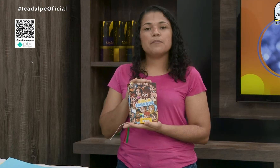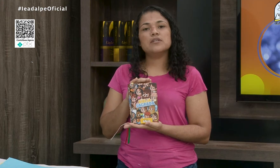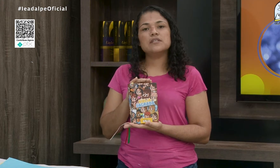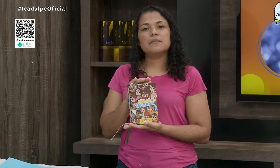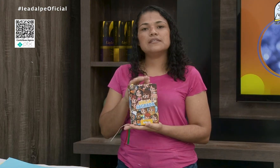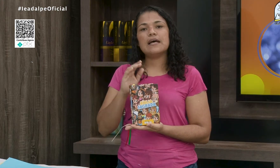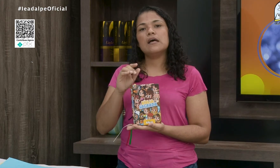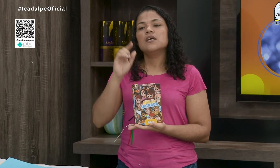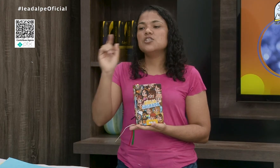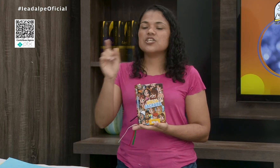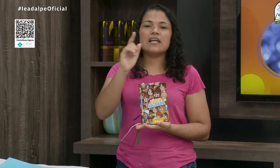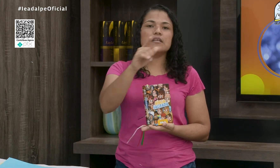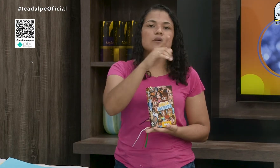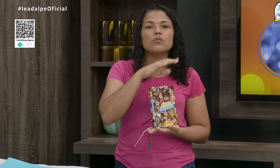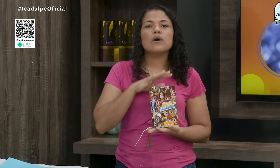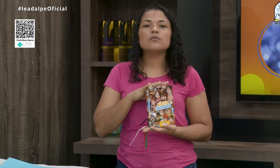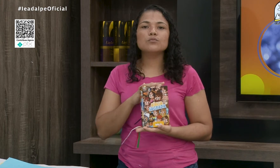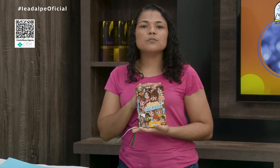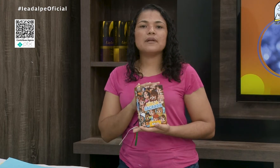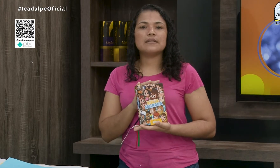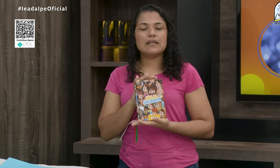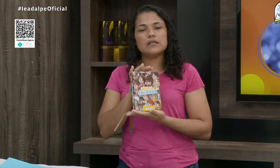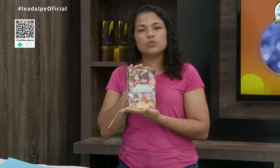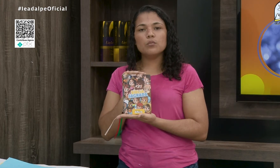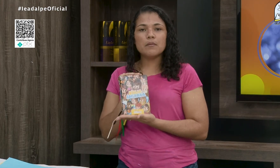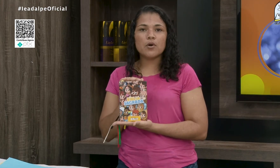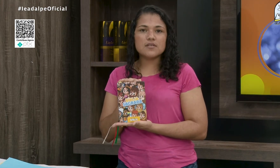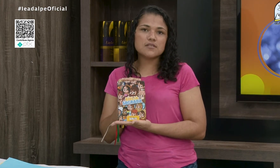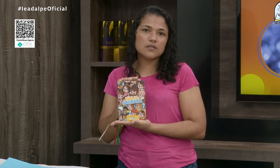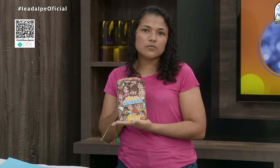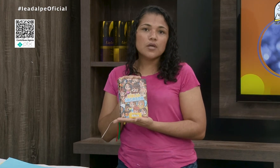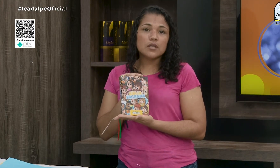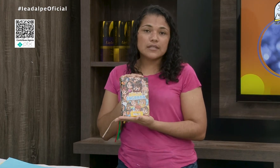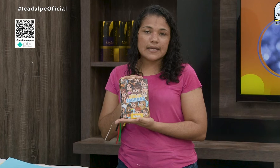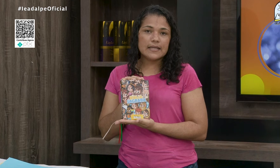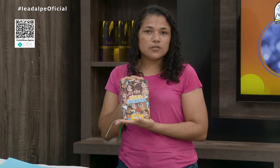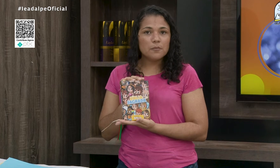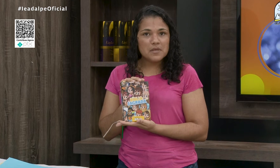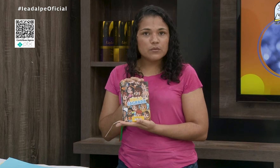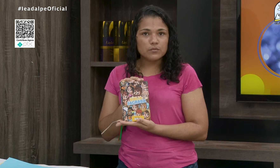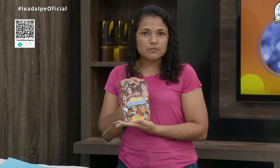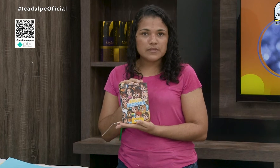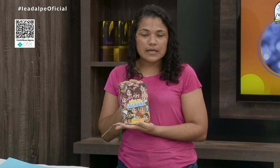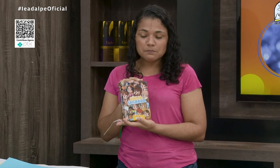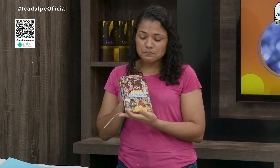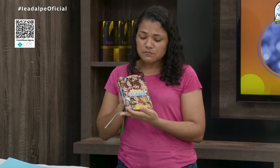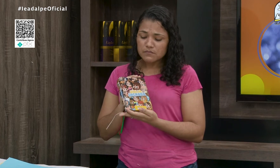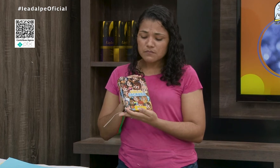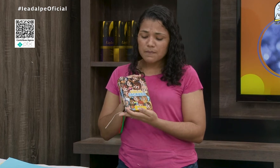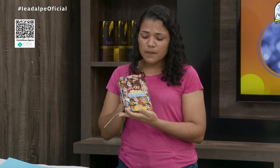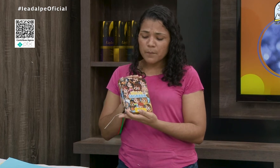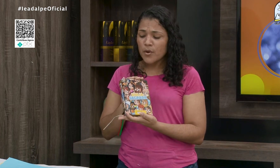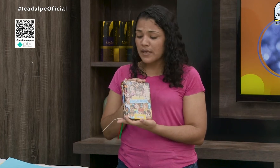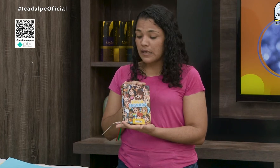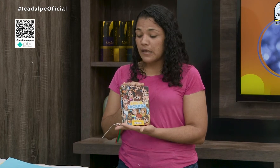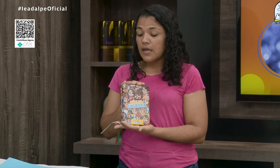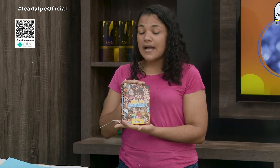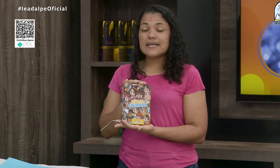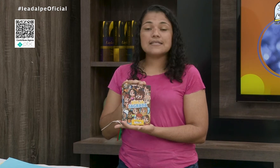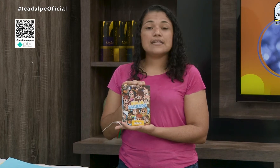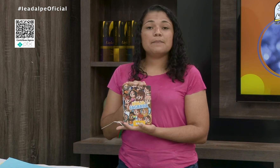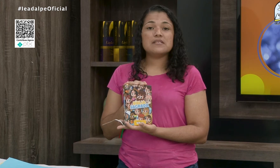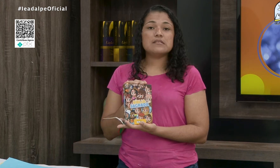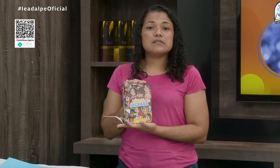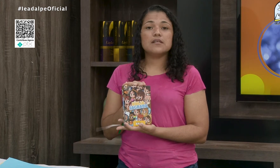E você pode também estar escalando algum aluno para estar lendo ou memorizando naquele domingo, tá? Por quê?